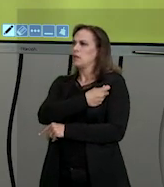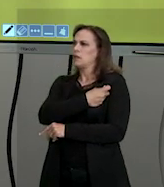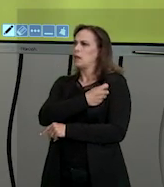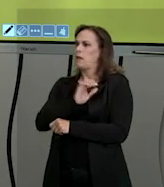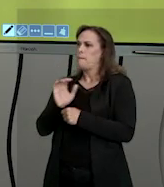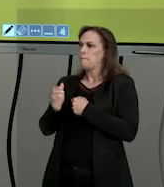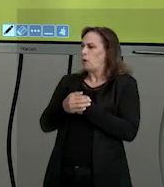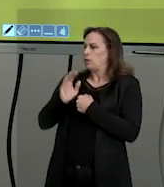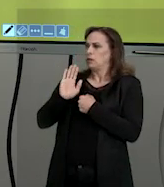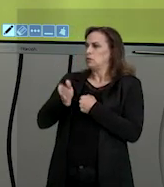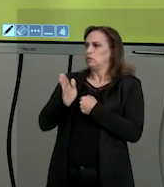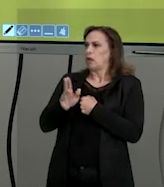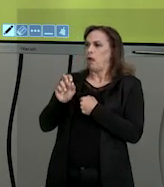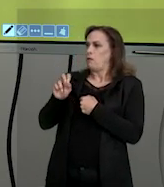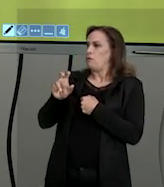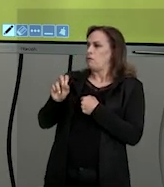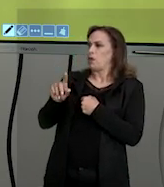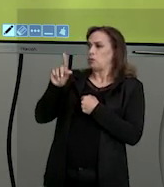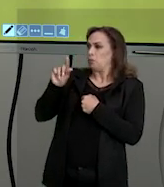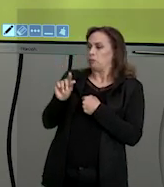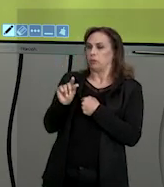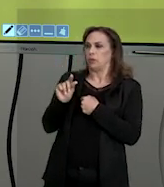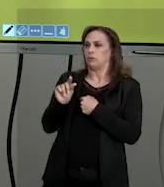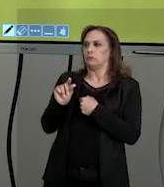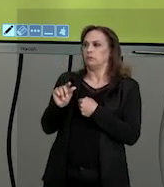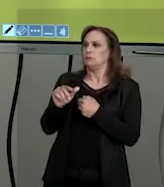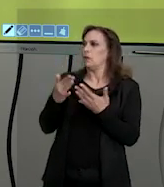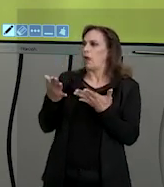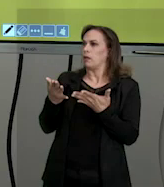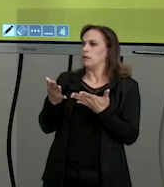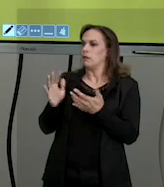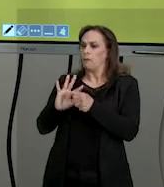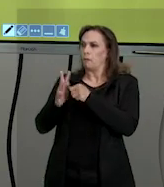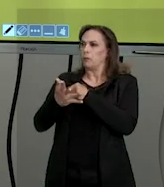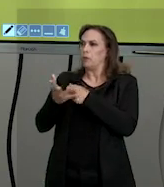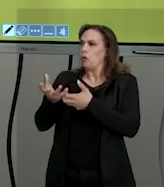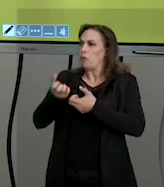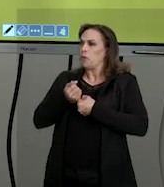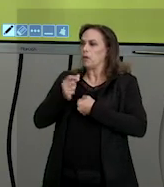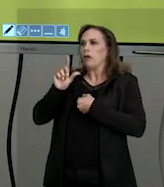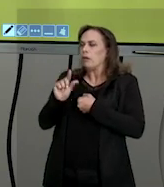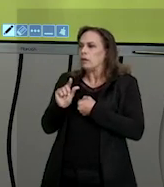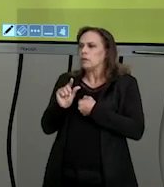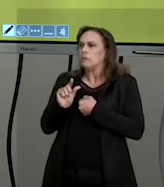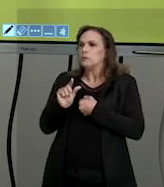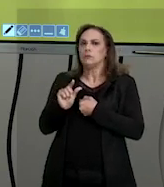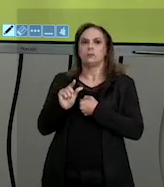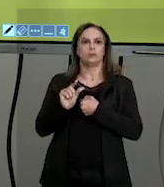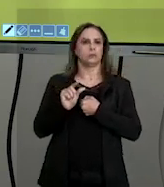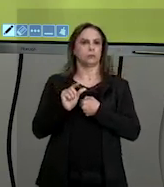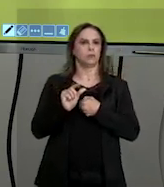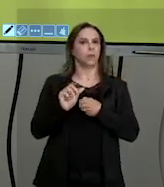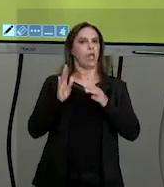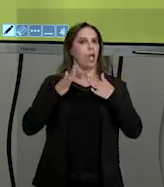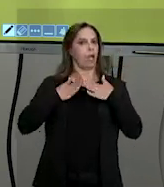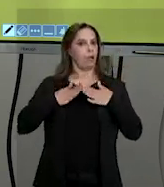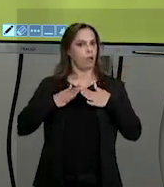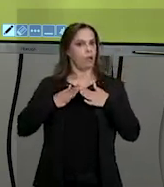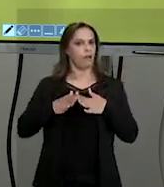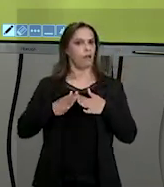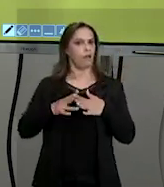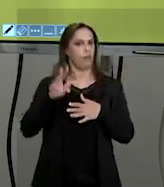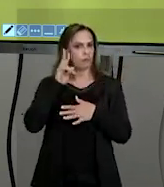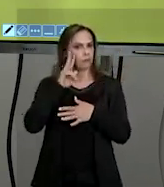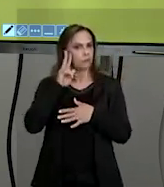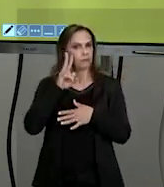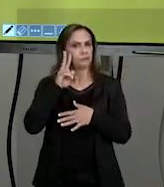não vai circular e aí vai diminuir o número de casos. Mas calma lá, se você se lembrar, puxa pela